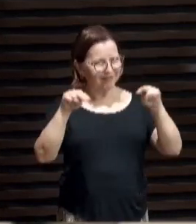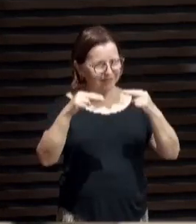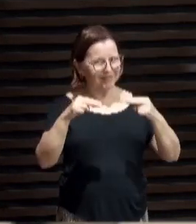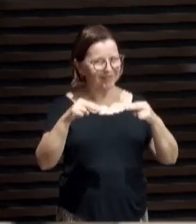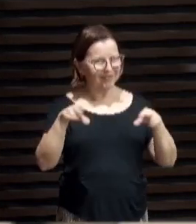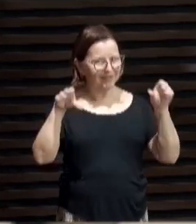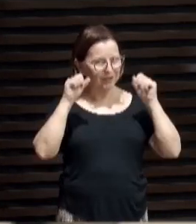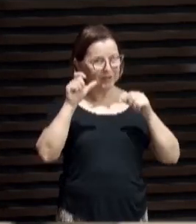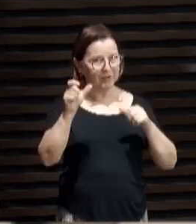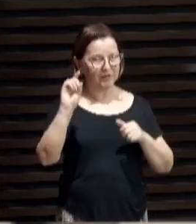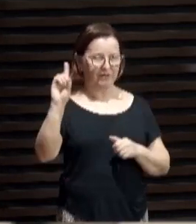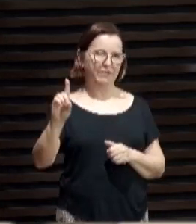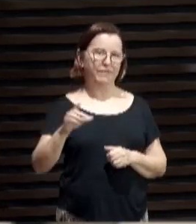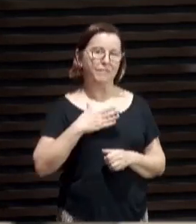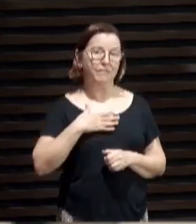Meu Deus,